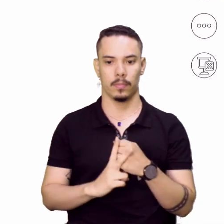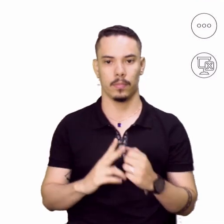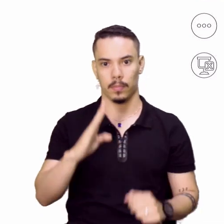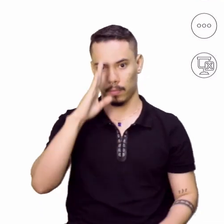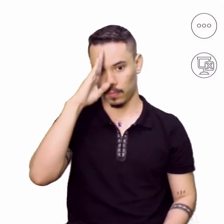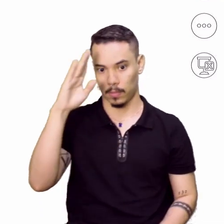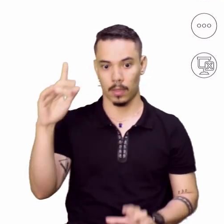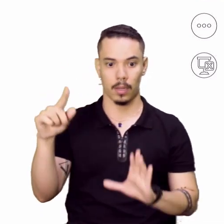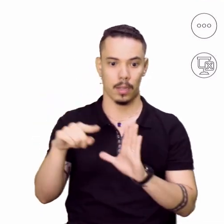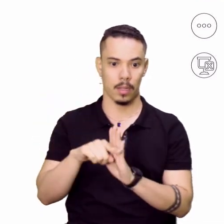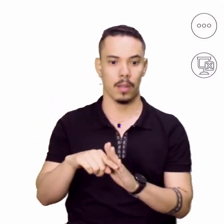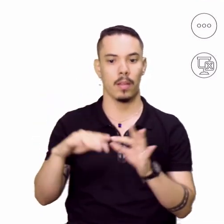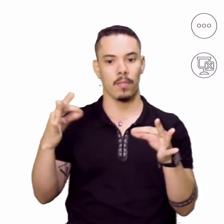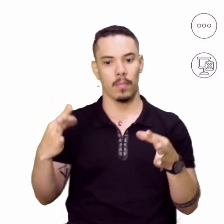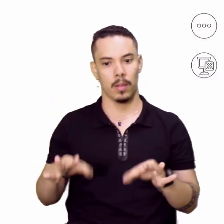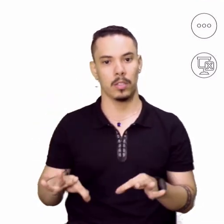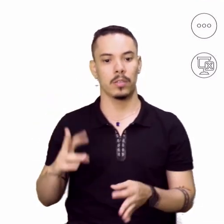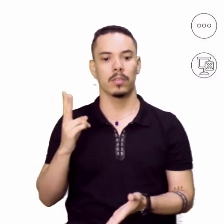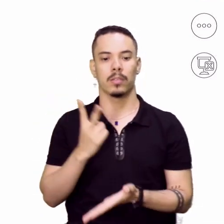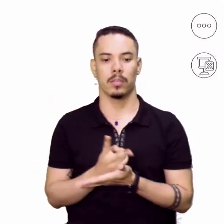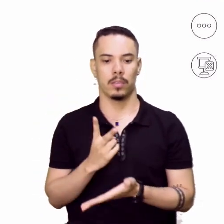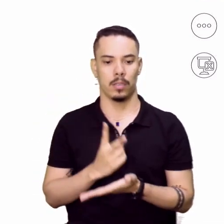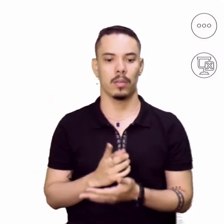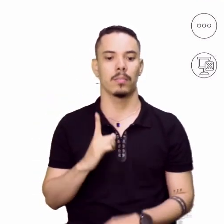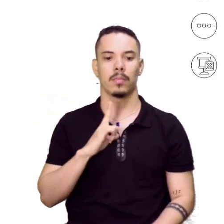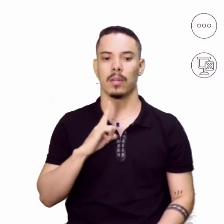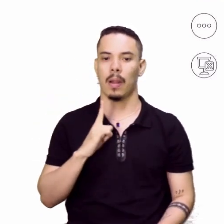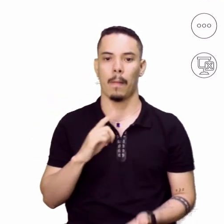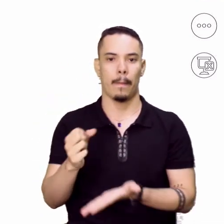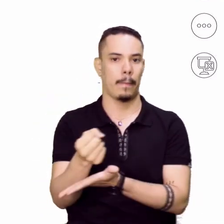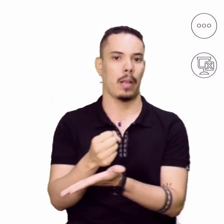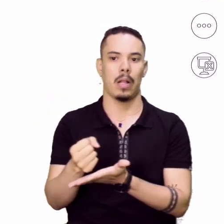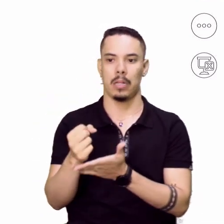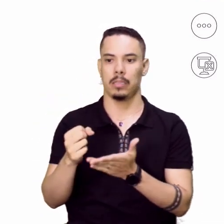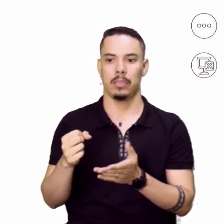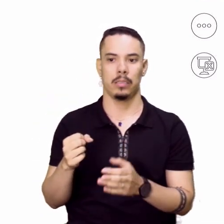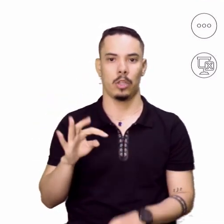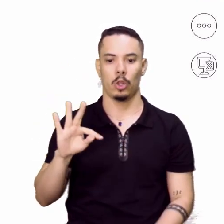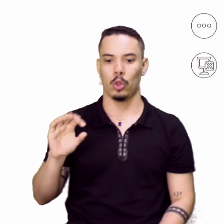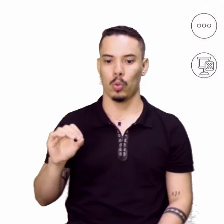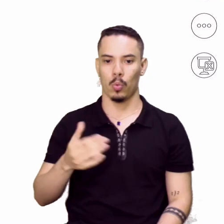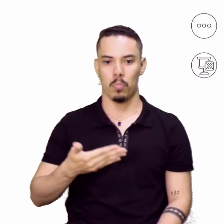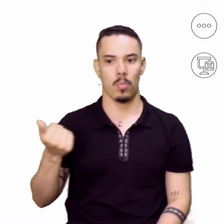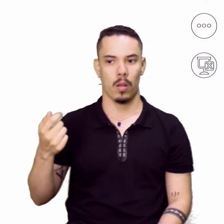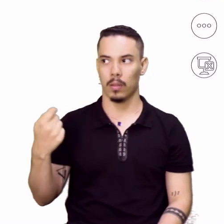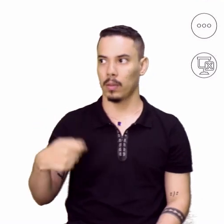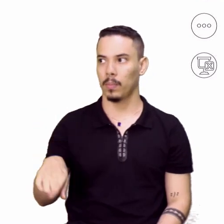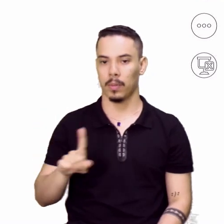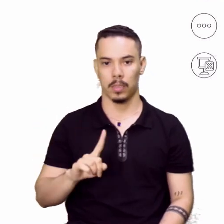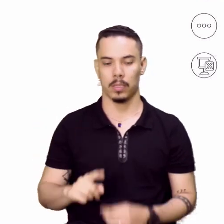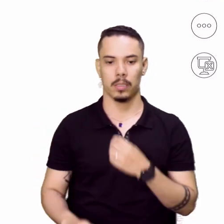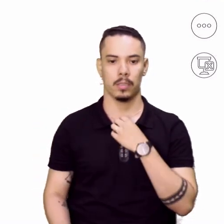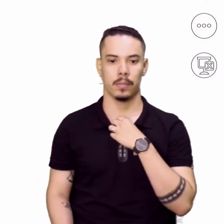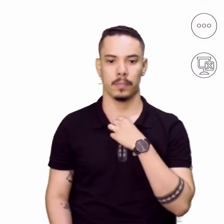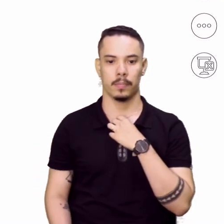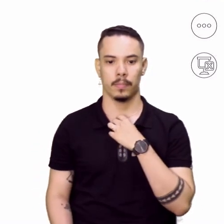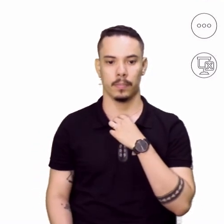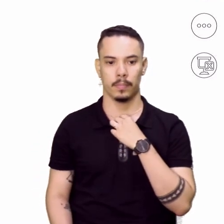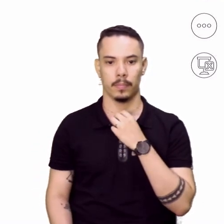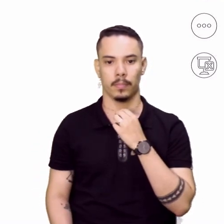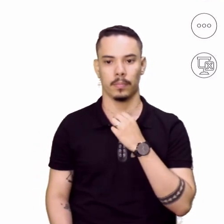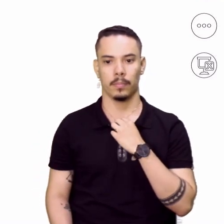negativa e na afirmativa sempre vem na sua forma base sem o eu não preciso colocar nenhuma flexão